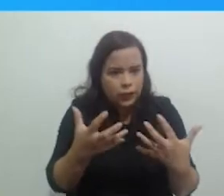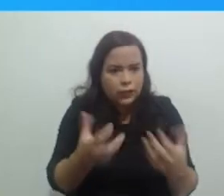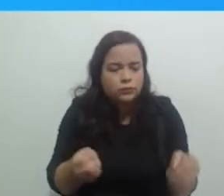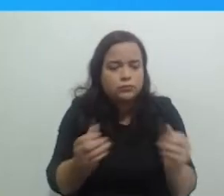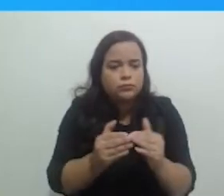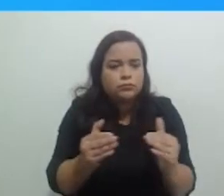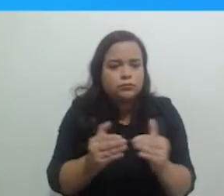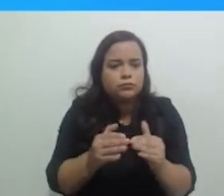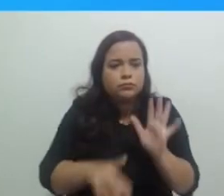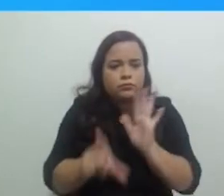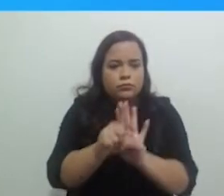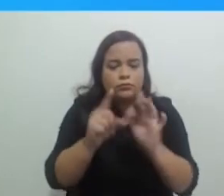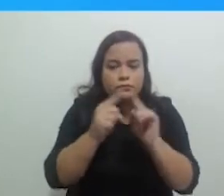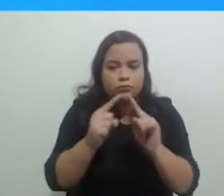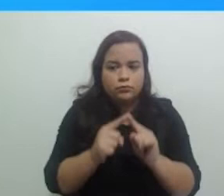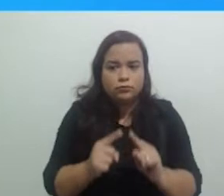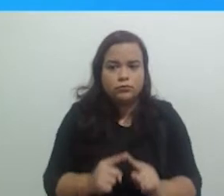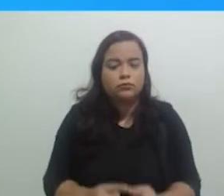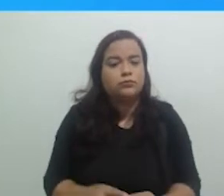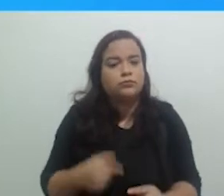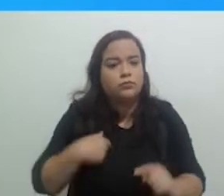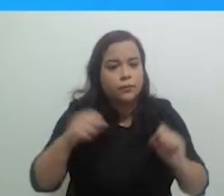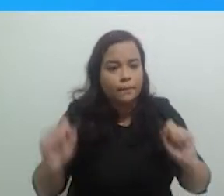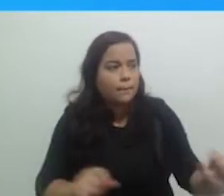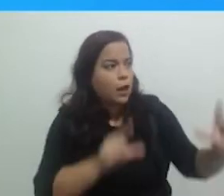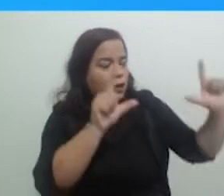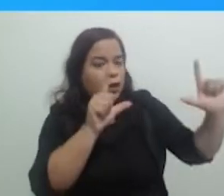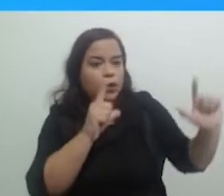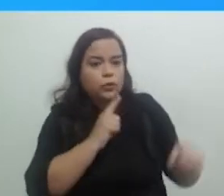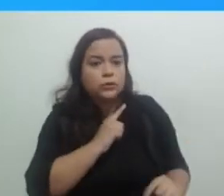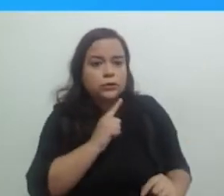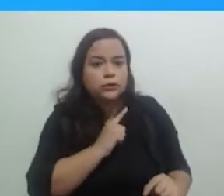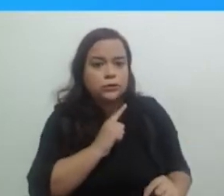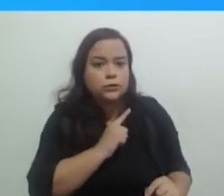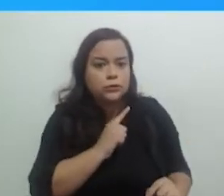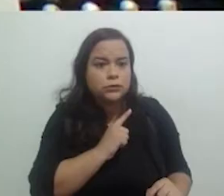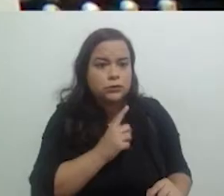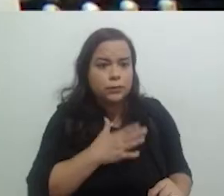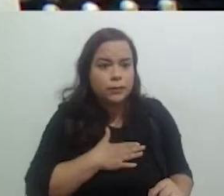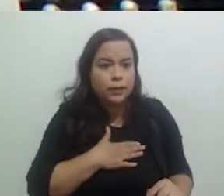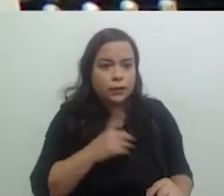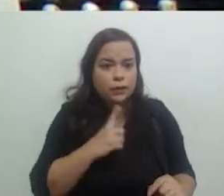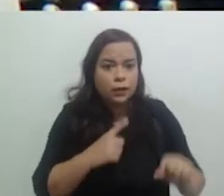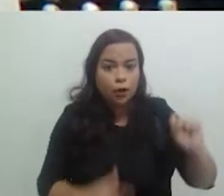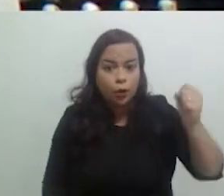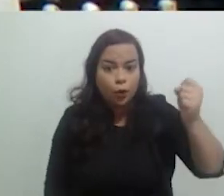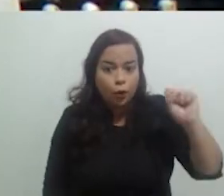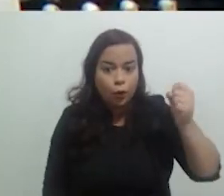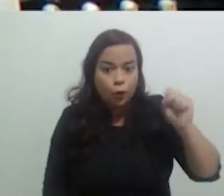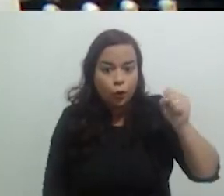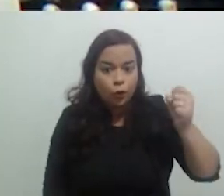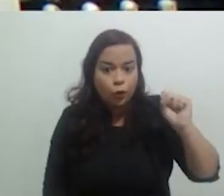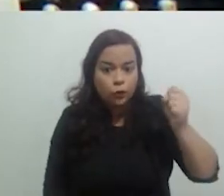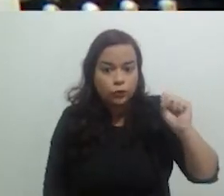Pois não. Pelo painel aqui, constam, no meu painel, 8 votos acompanhando o relator. Certo?